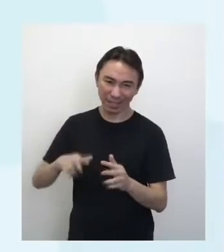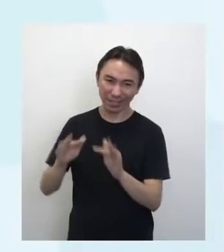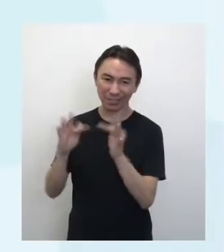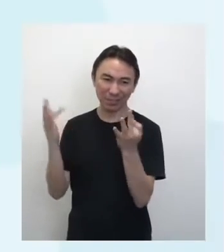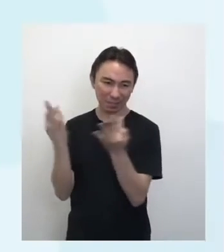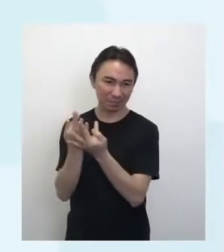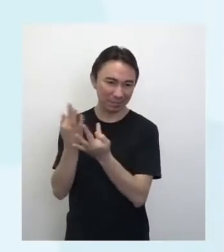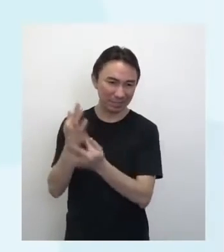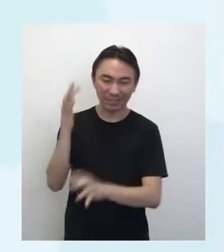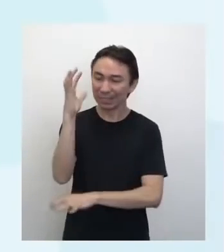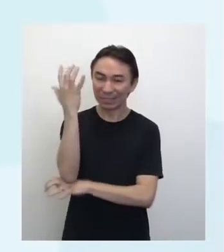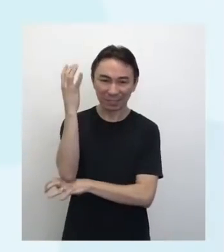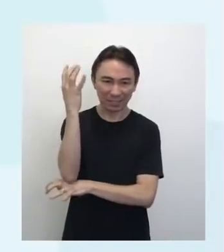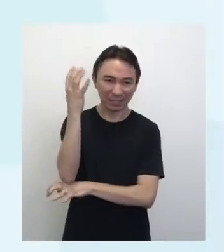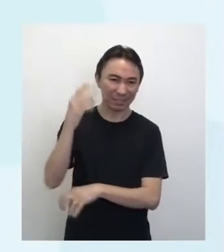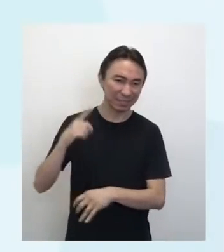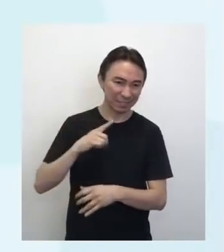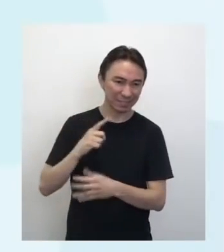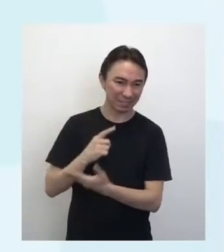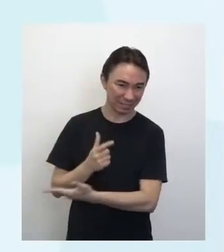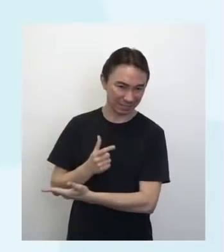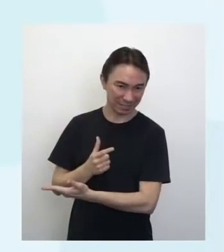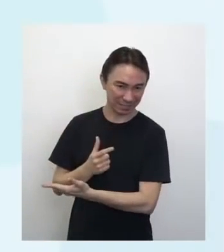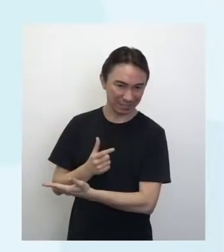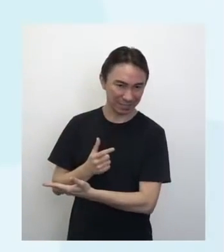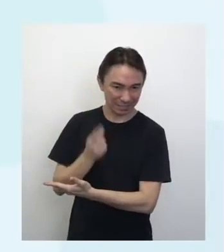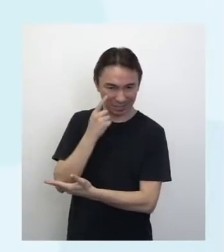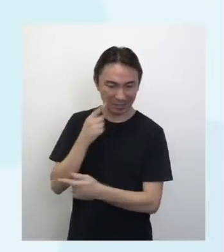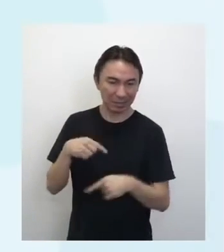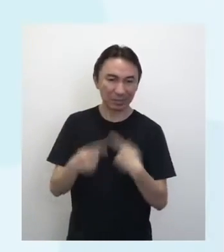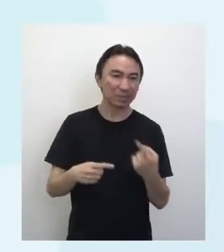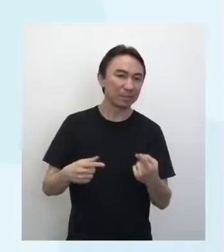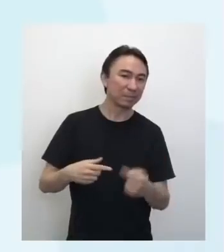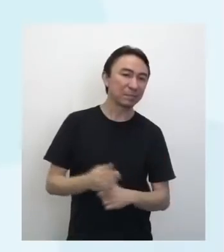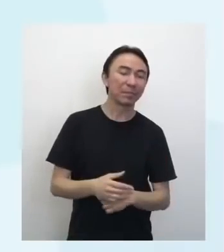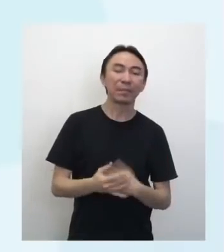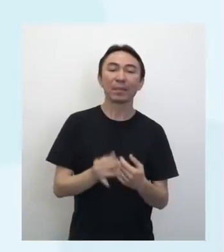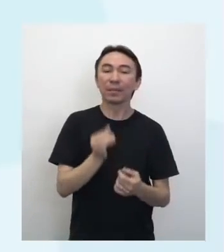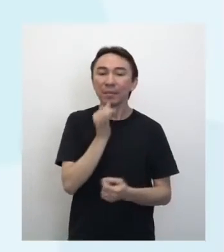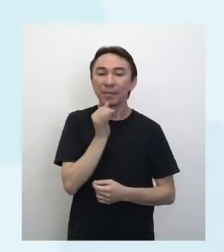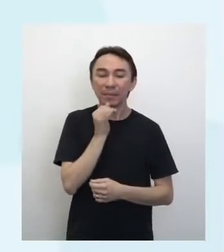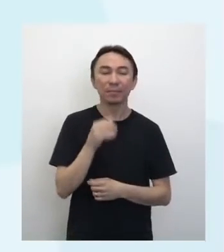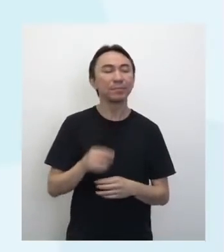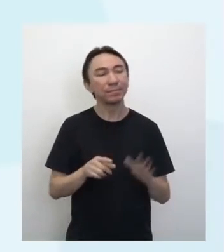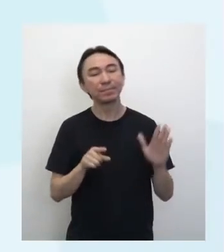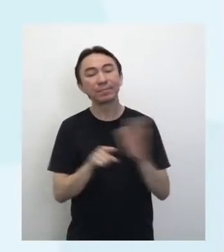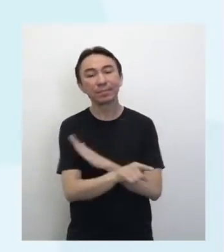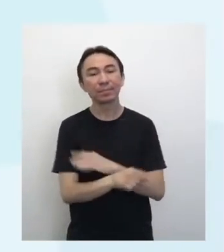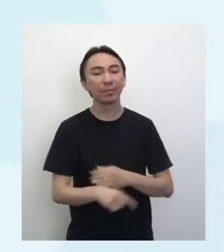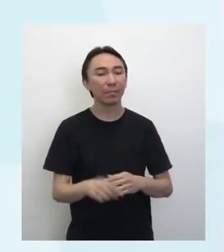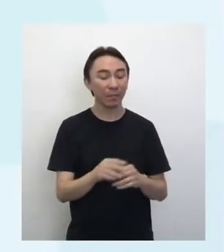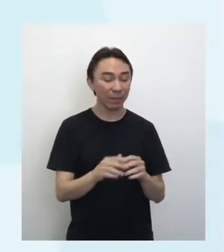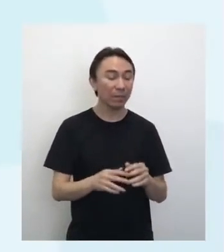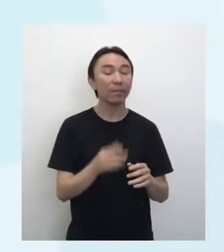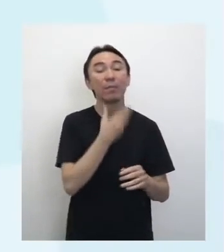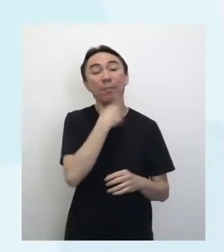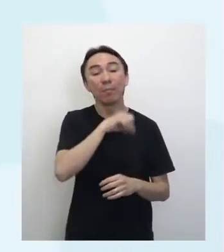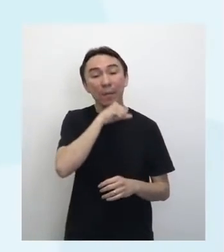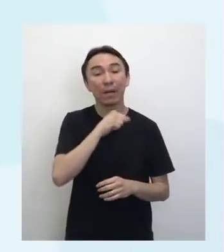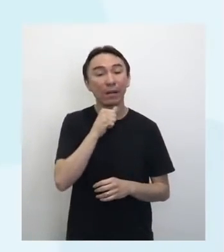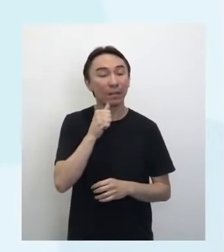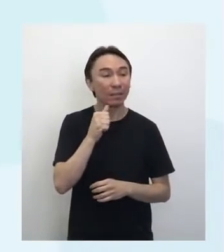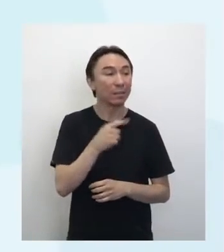errinho aqui em cima que tem que arrumar mas aí vocês podem ver no que o material de vocês como é que eu te falei eu vou chegar assim João surfadas name mais fadas nem